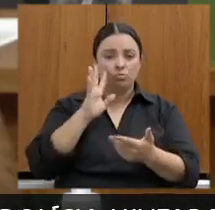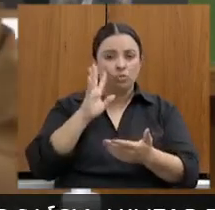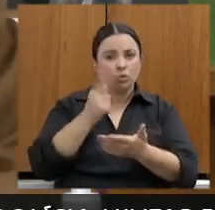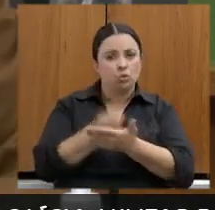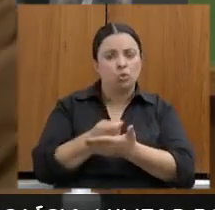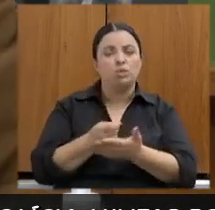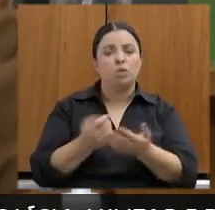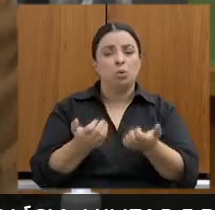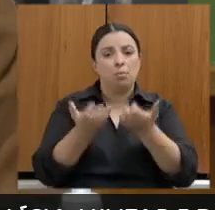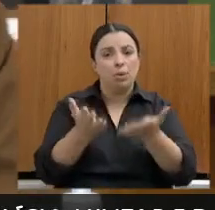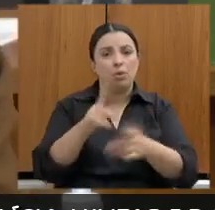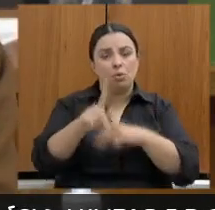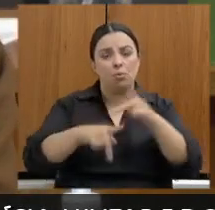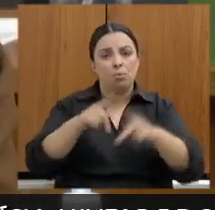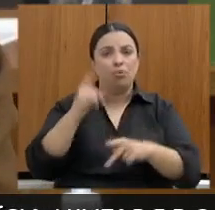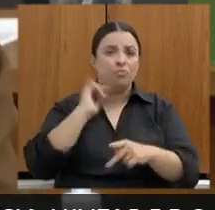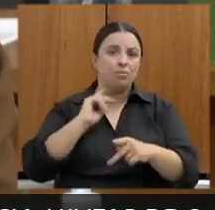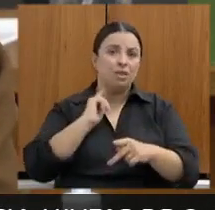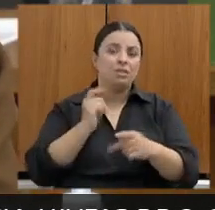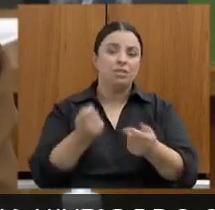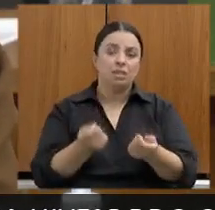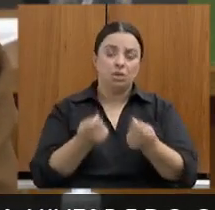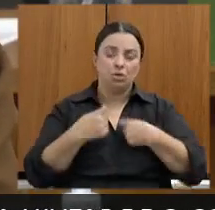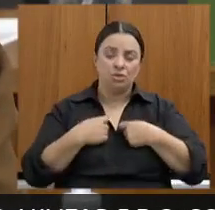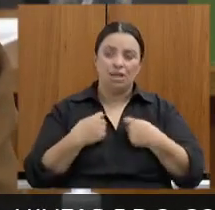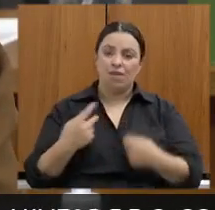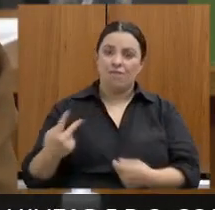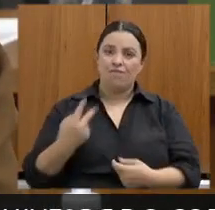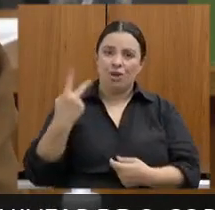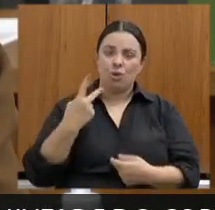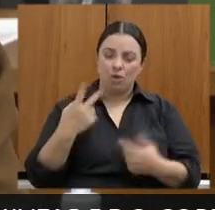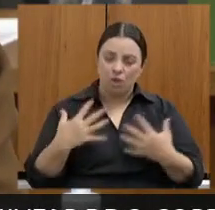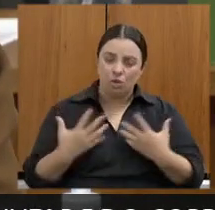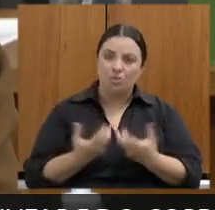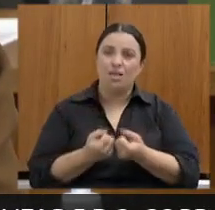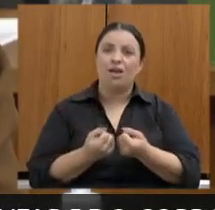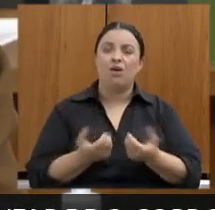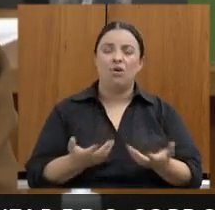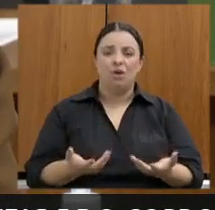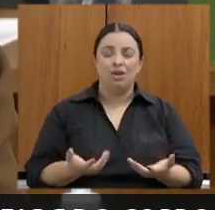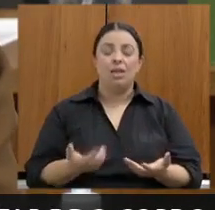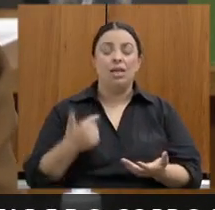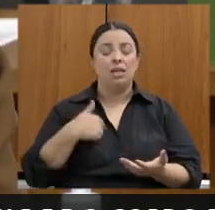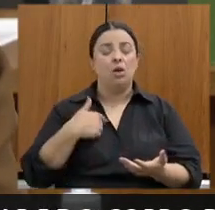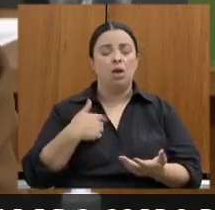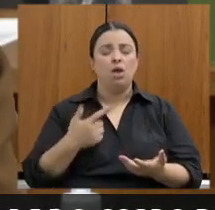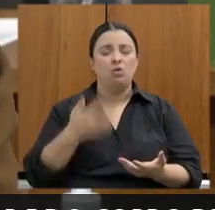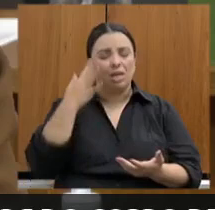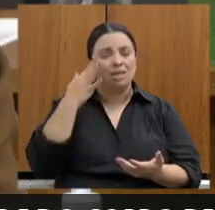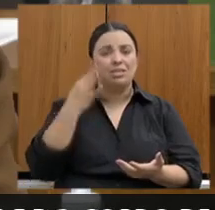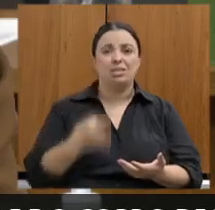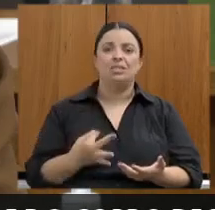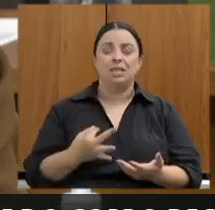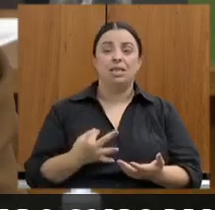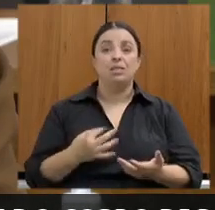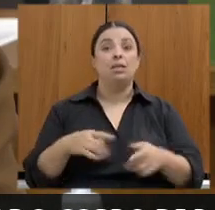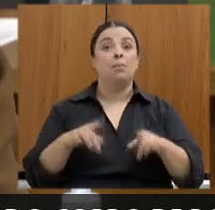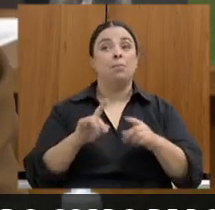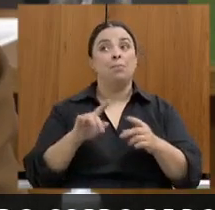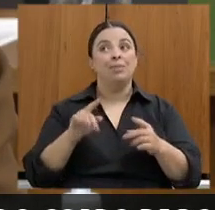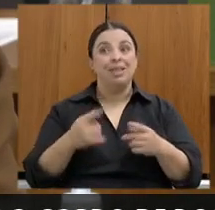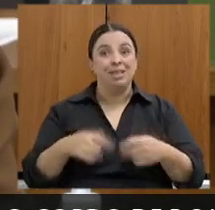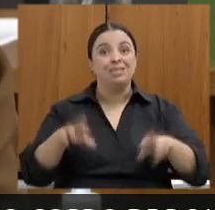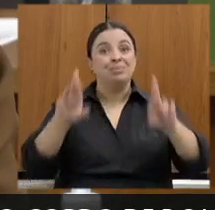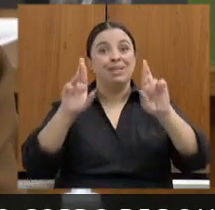acolhe e que tanto nos valorizam é eu tenho realmente Então essa convicção tenho essa esperança